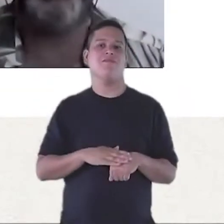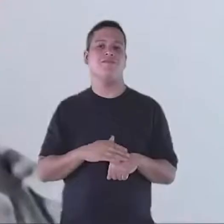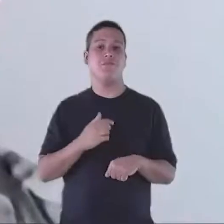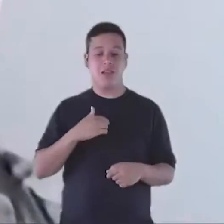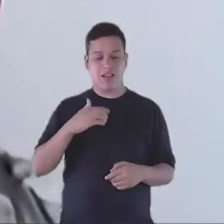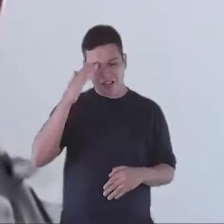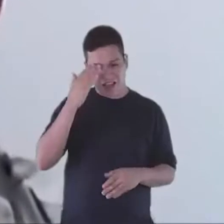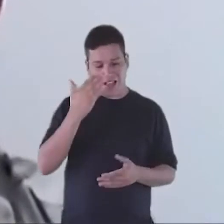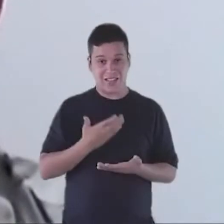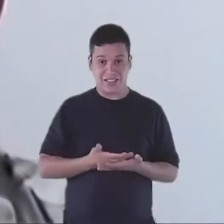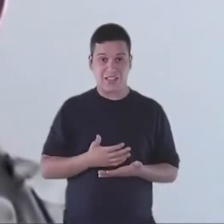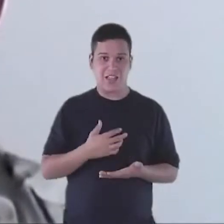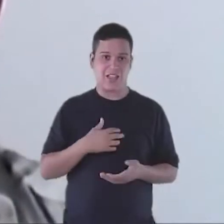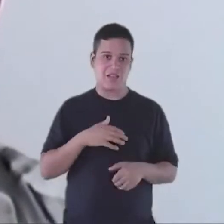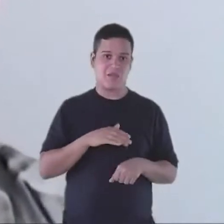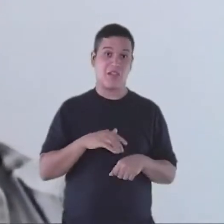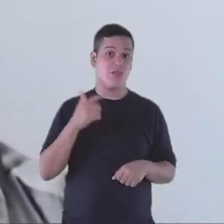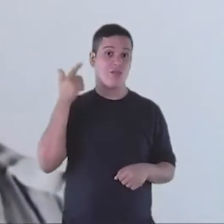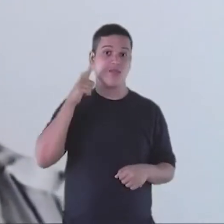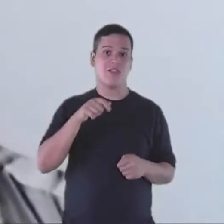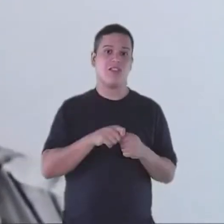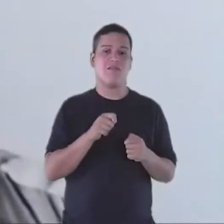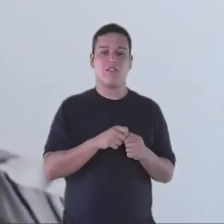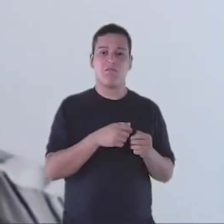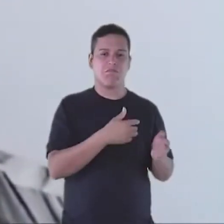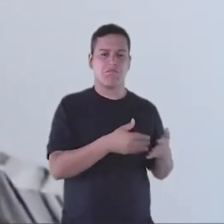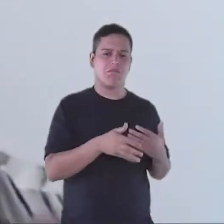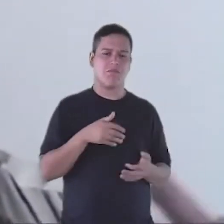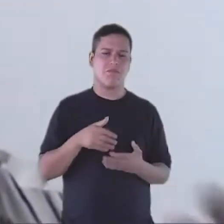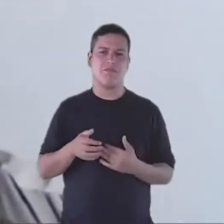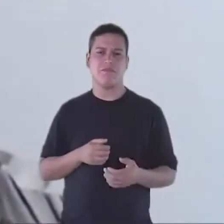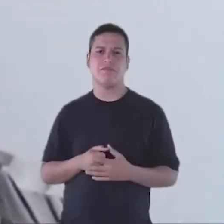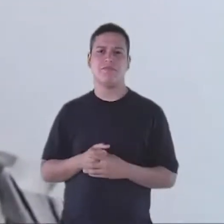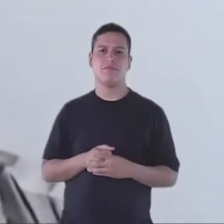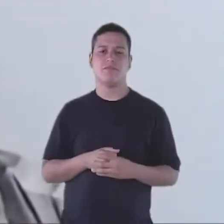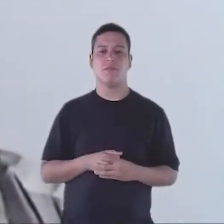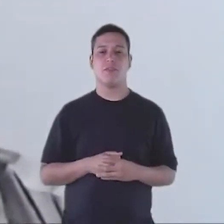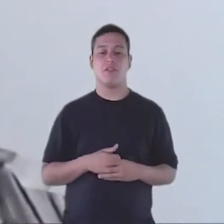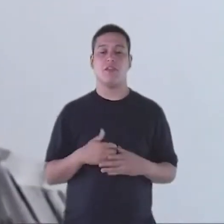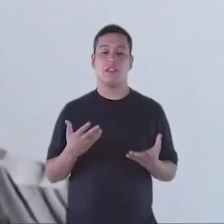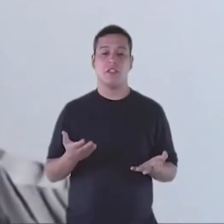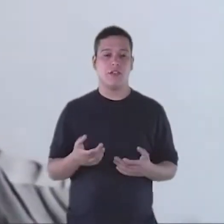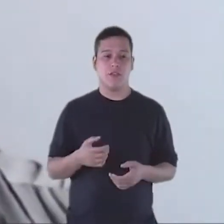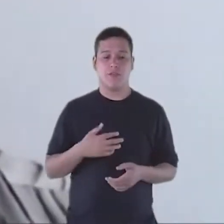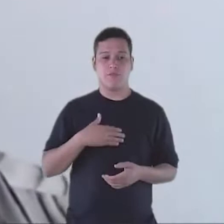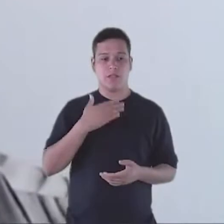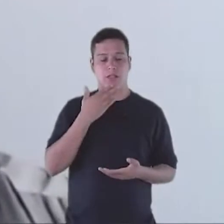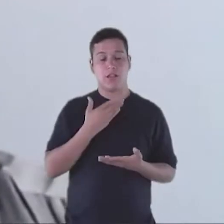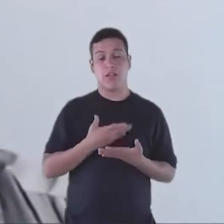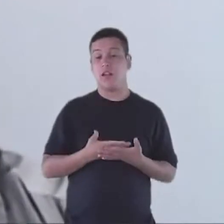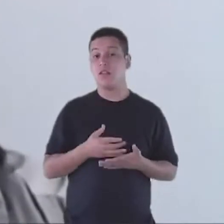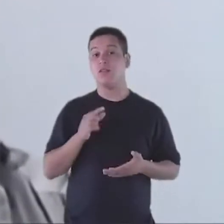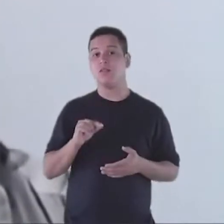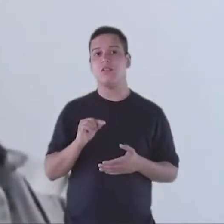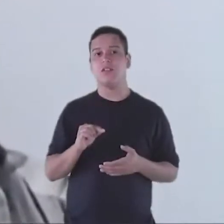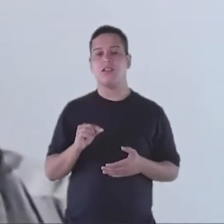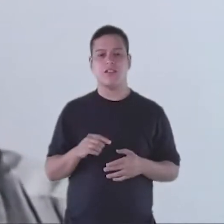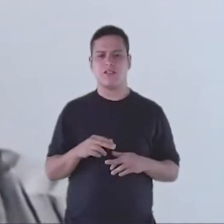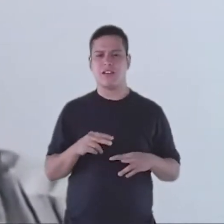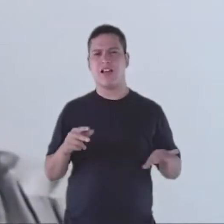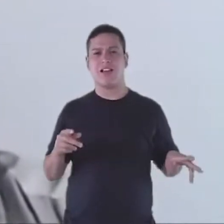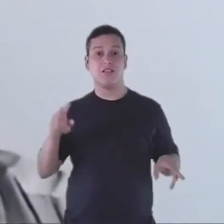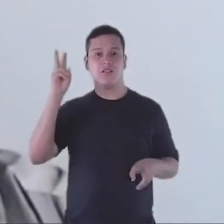É impressionante o quanto que, por fábulas, exemplos,